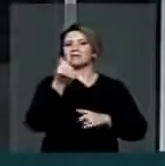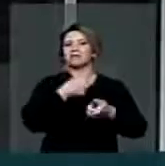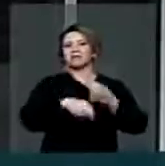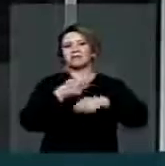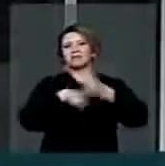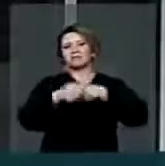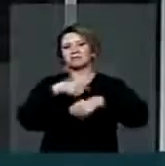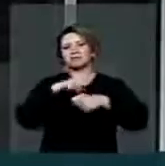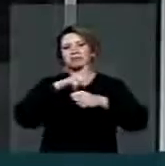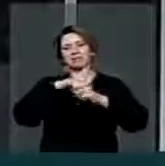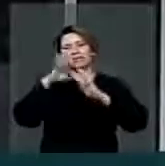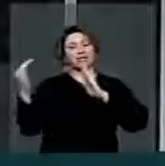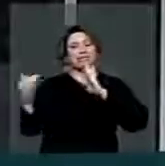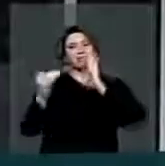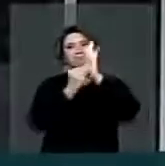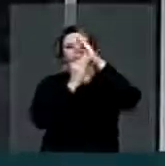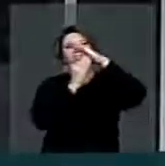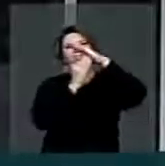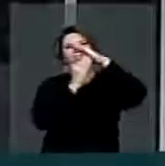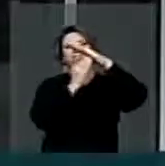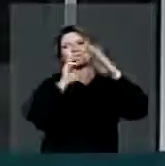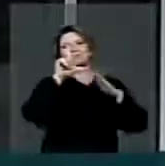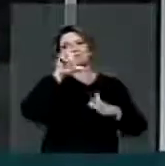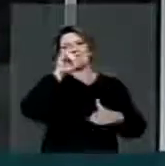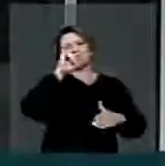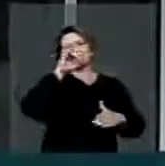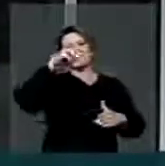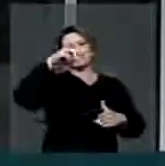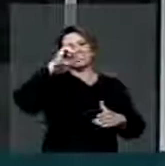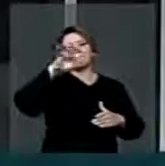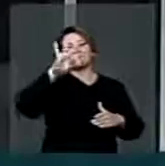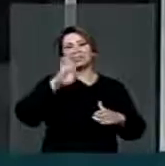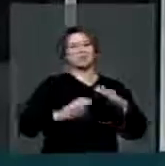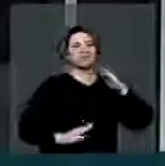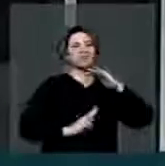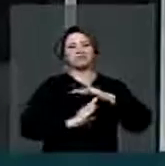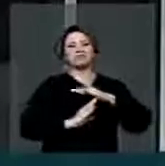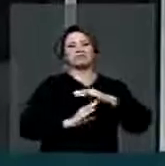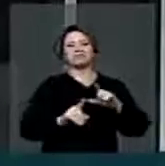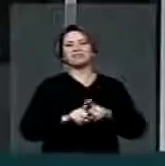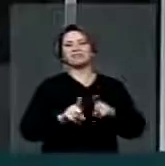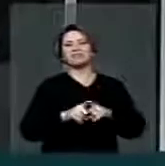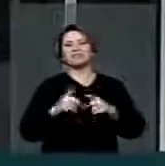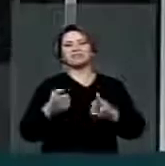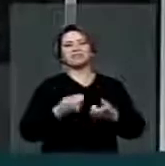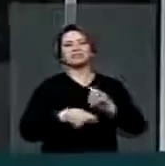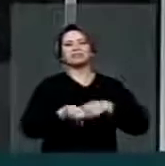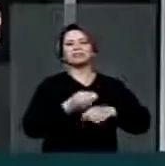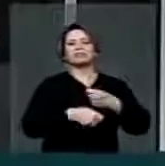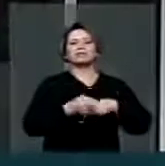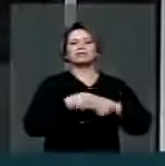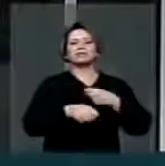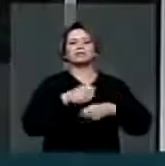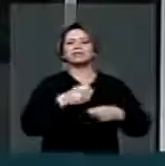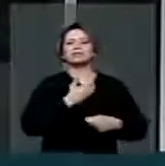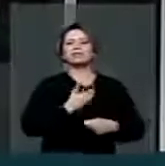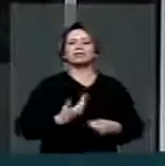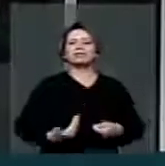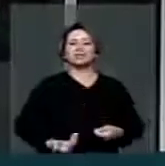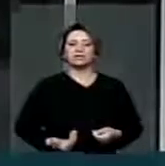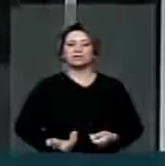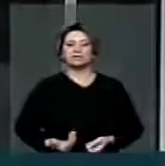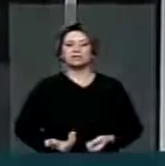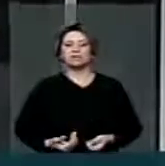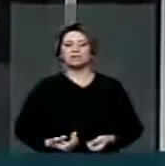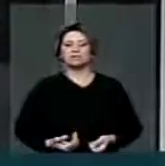limites. E o capitalismo por si é um sistema econômico, um sistema de governo